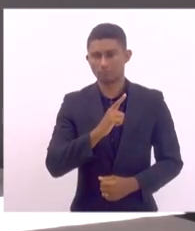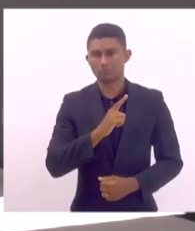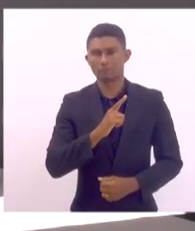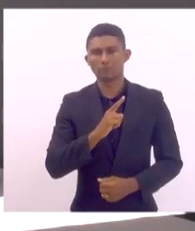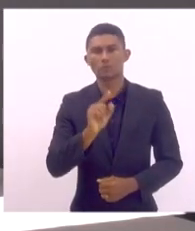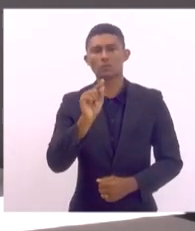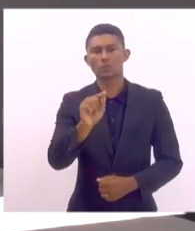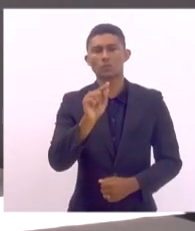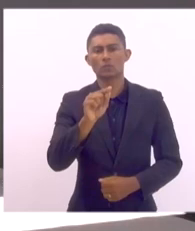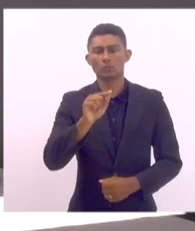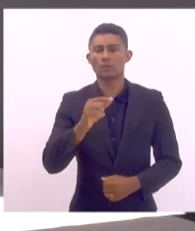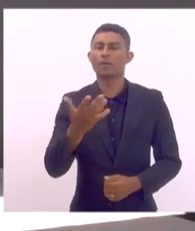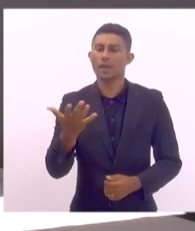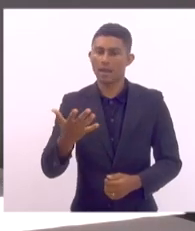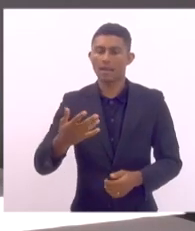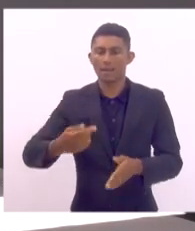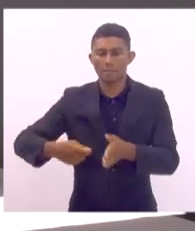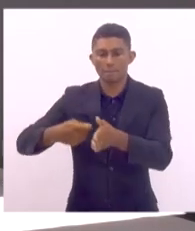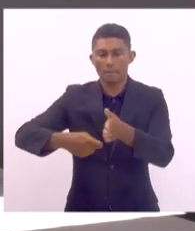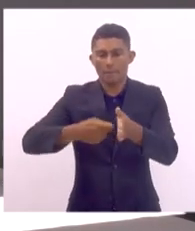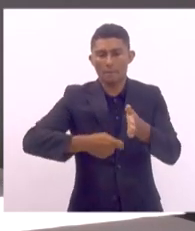Redução das alíquotas.